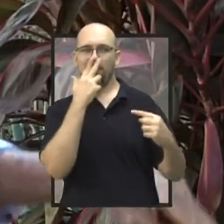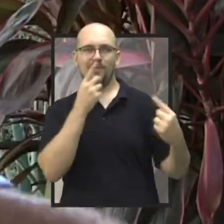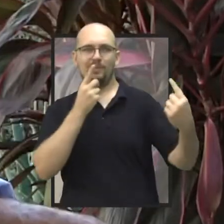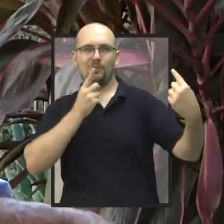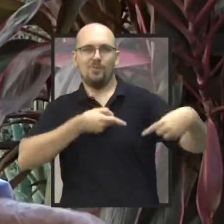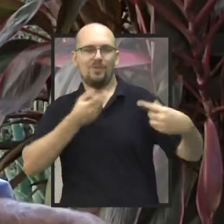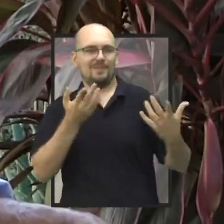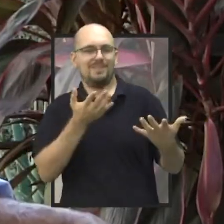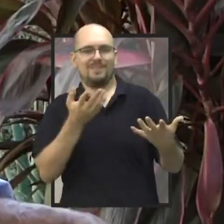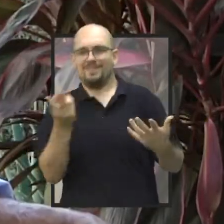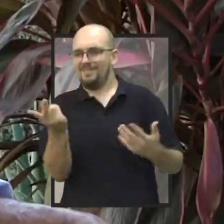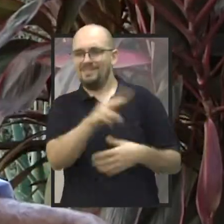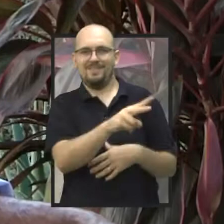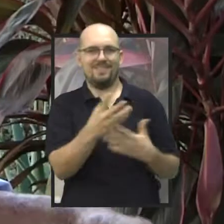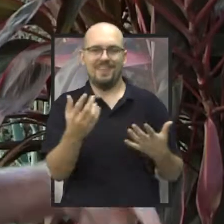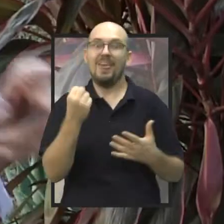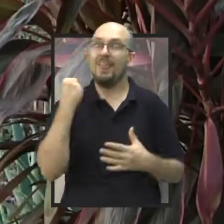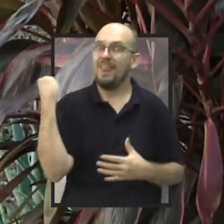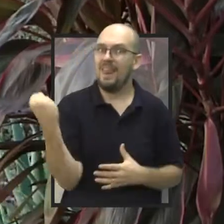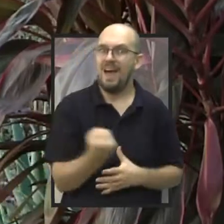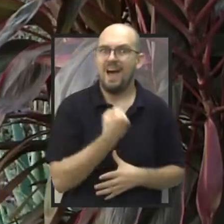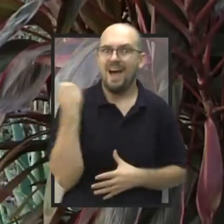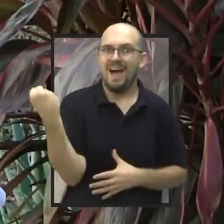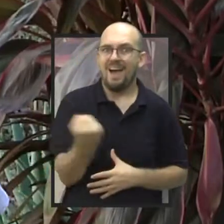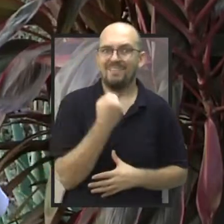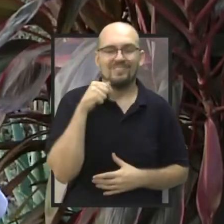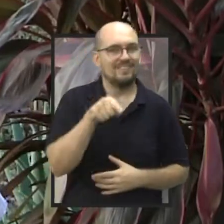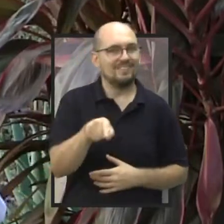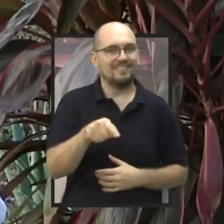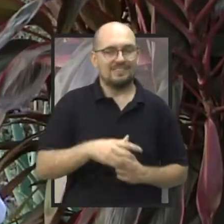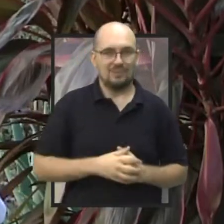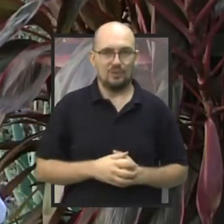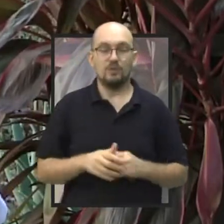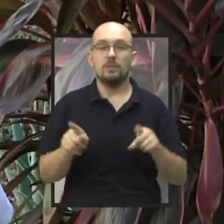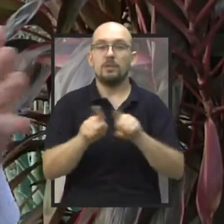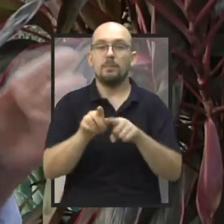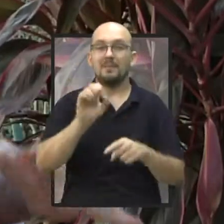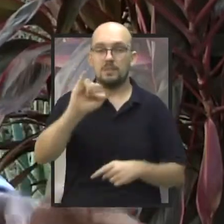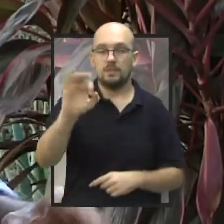Outro defeito gravíssimo, não existindo distrital,